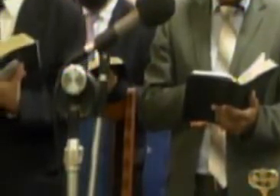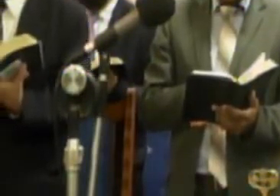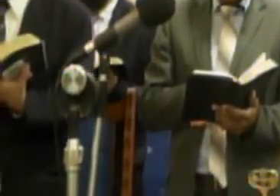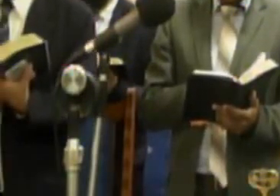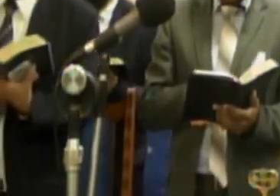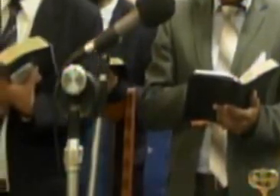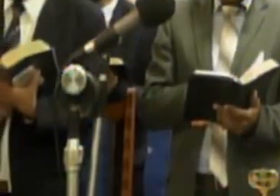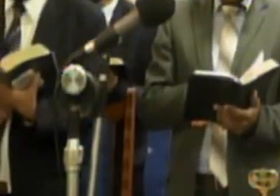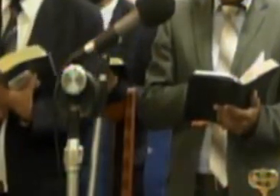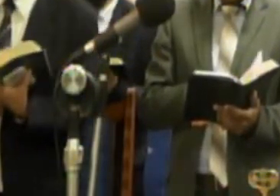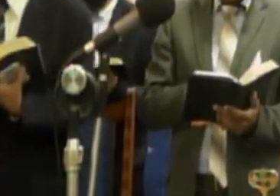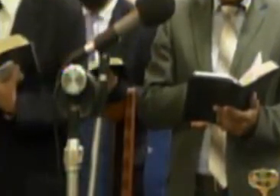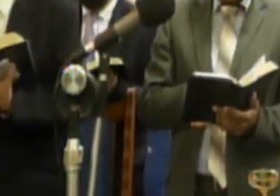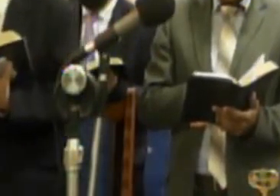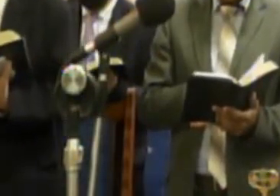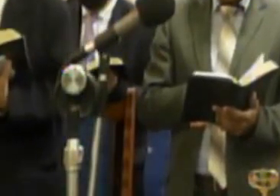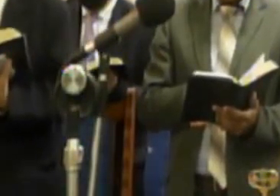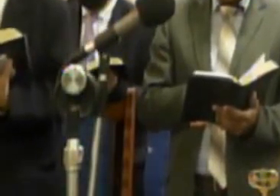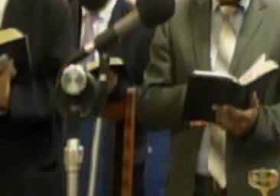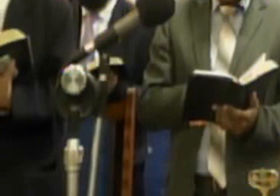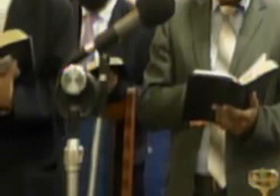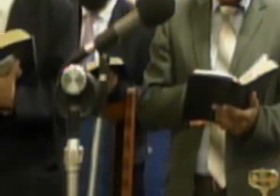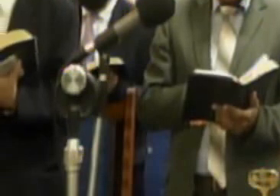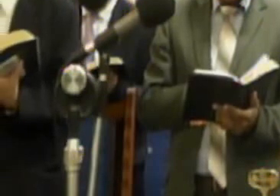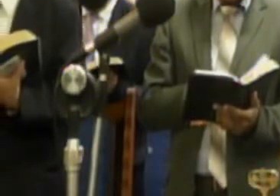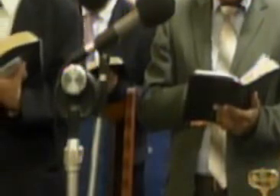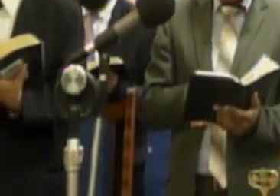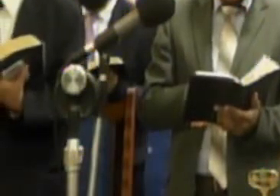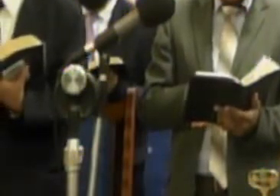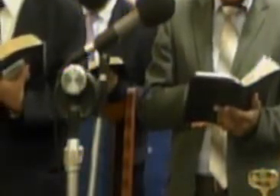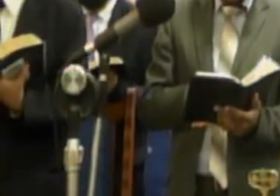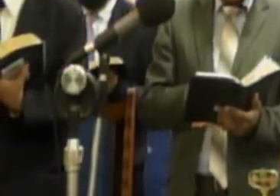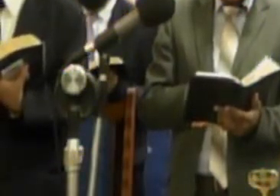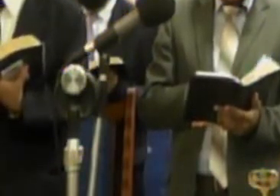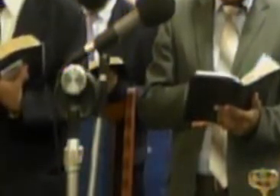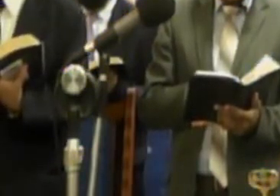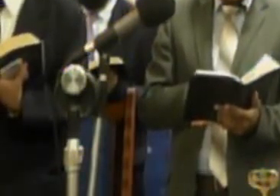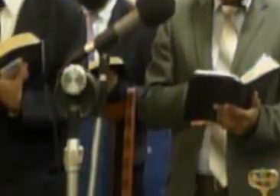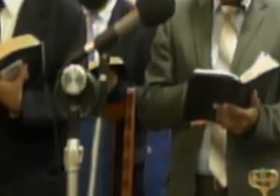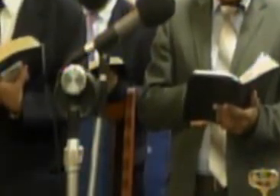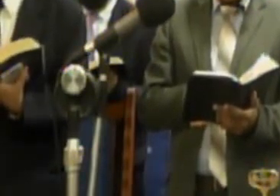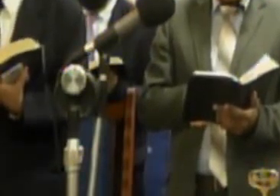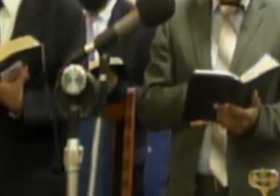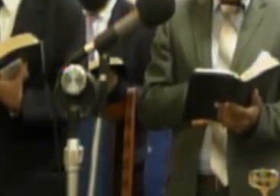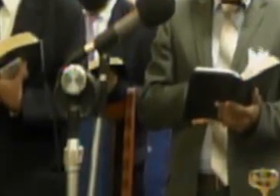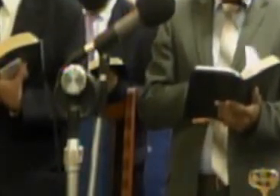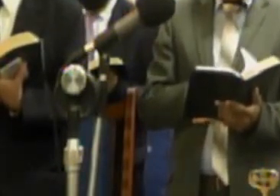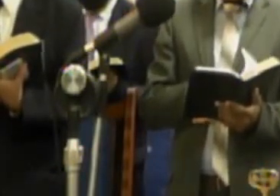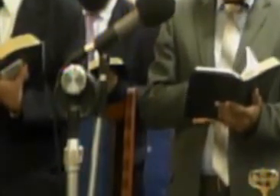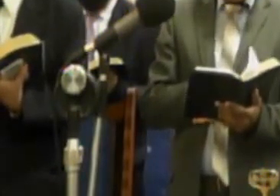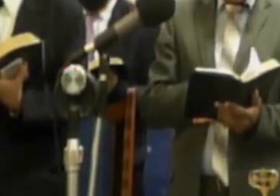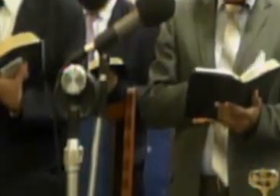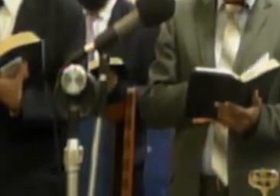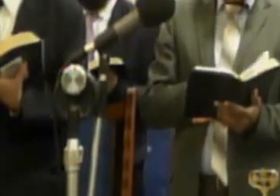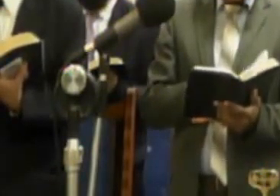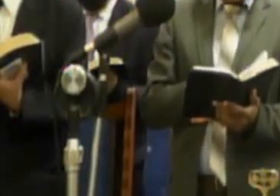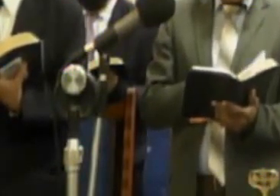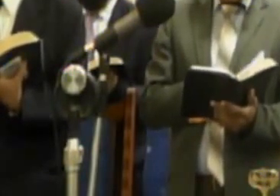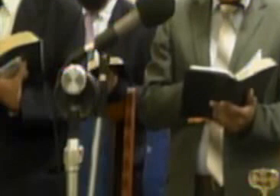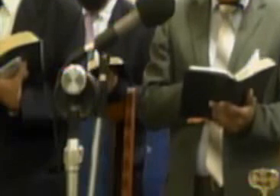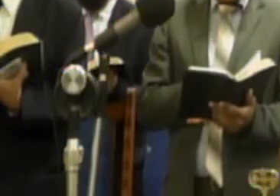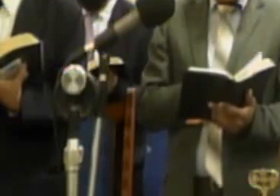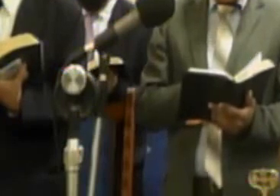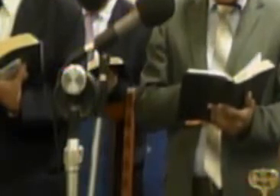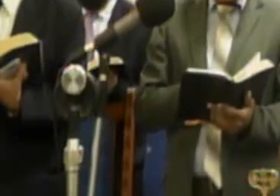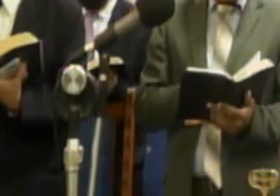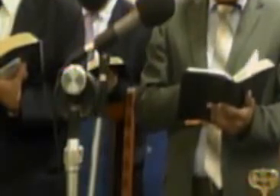se o justo apenas se salva, onde aparecerá o ímpio e o pecador? Portanto, também